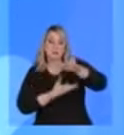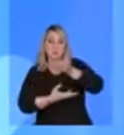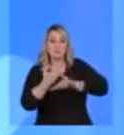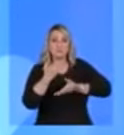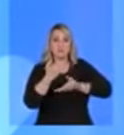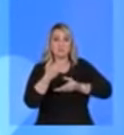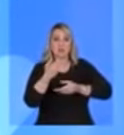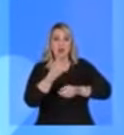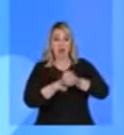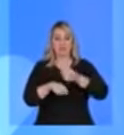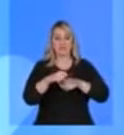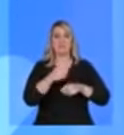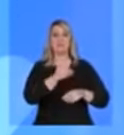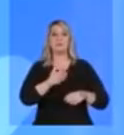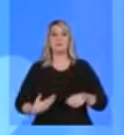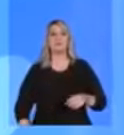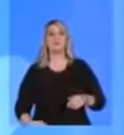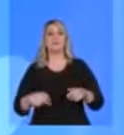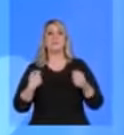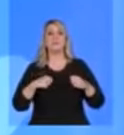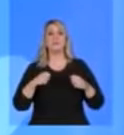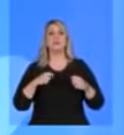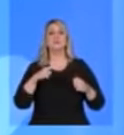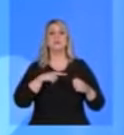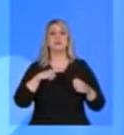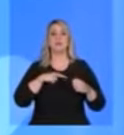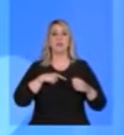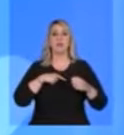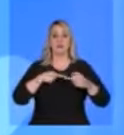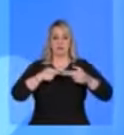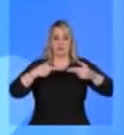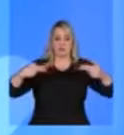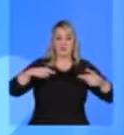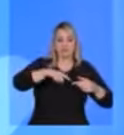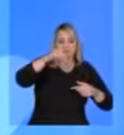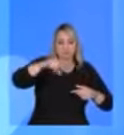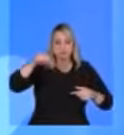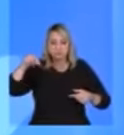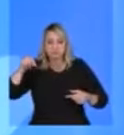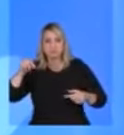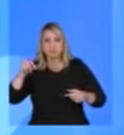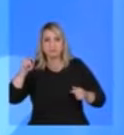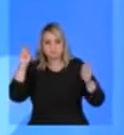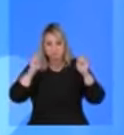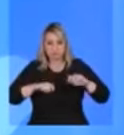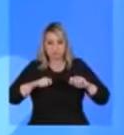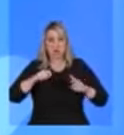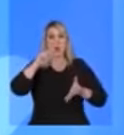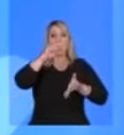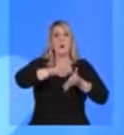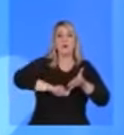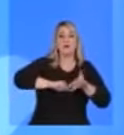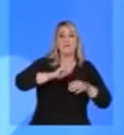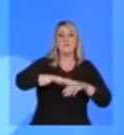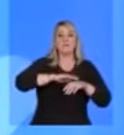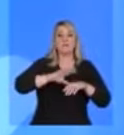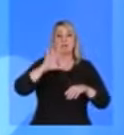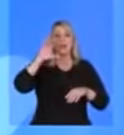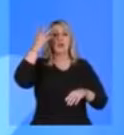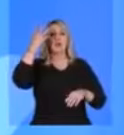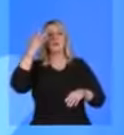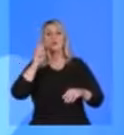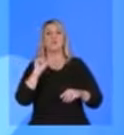administração pública Crivela ela precisa contar com esses instrumentos que agilizem contratações que possam fazer o resultado final